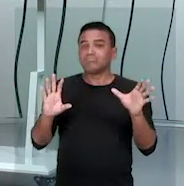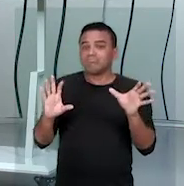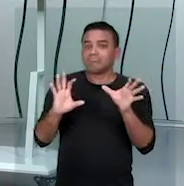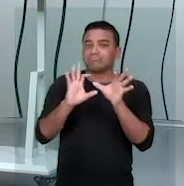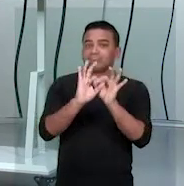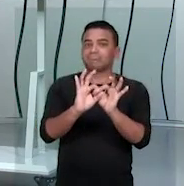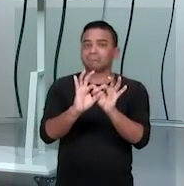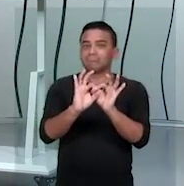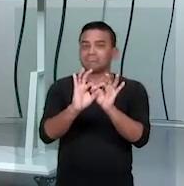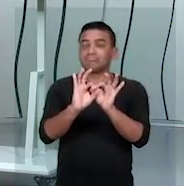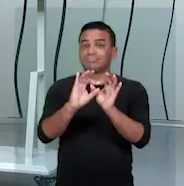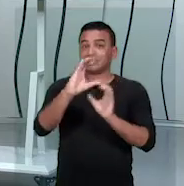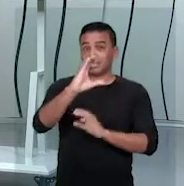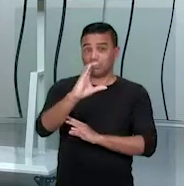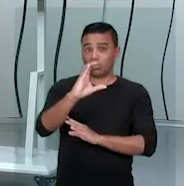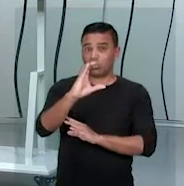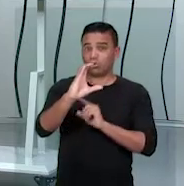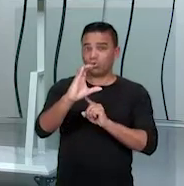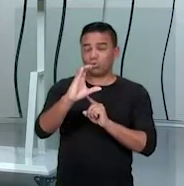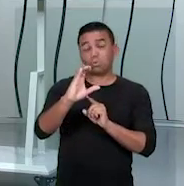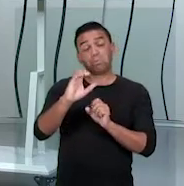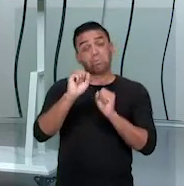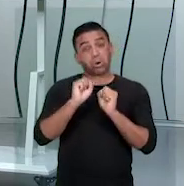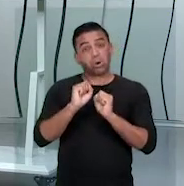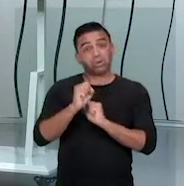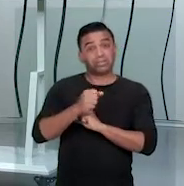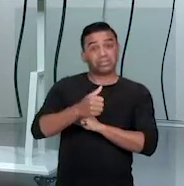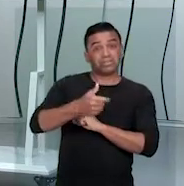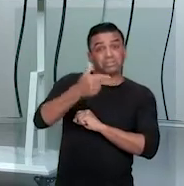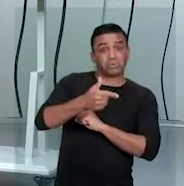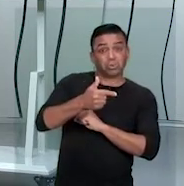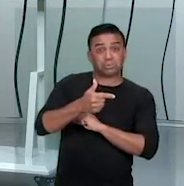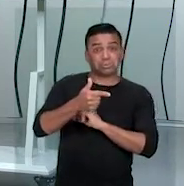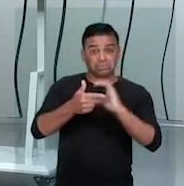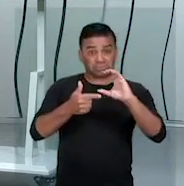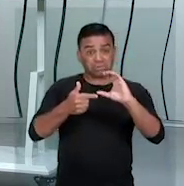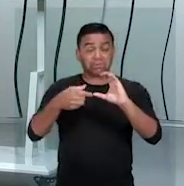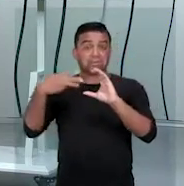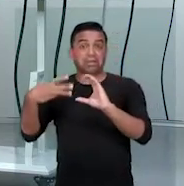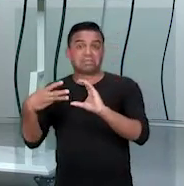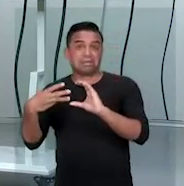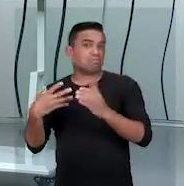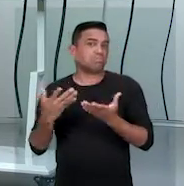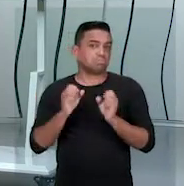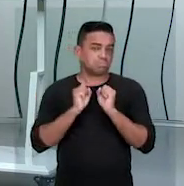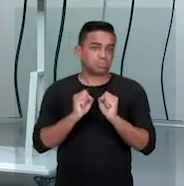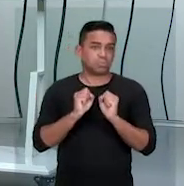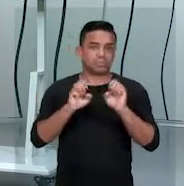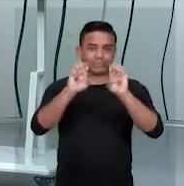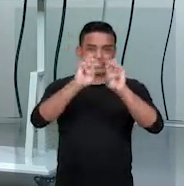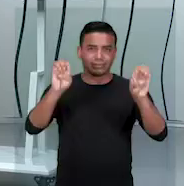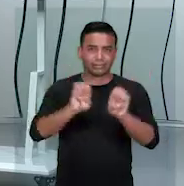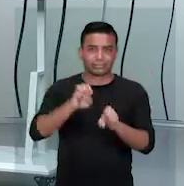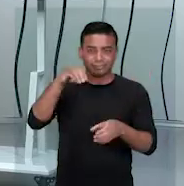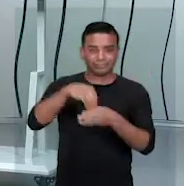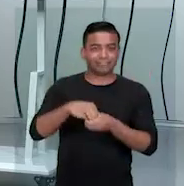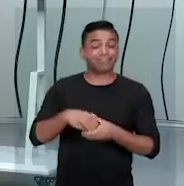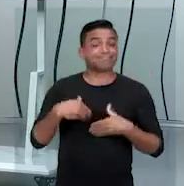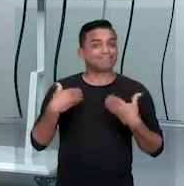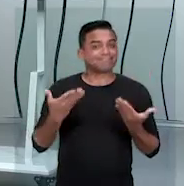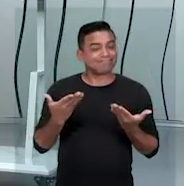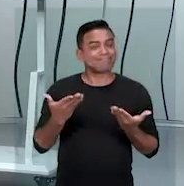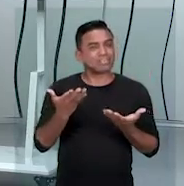ligantes carbonos que podem ser secundários ou terciários, ok? Bom, no mais,